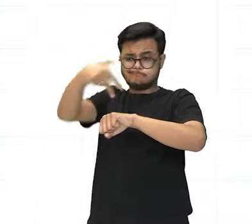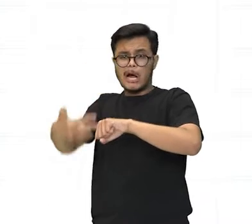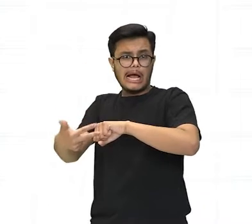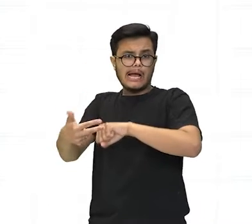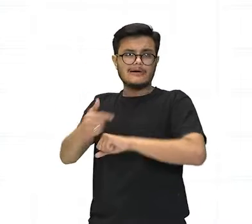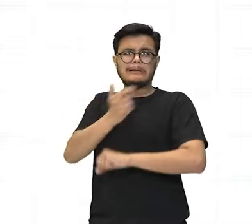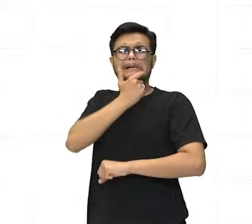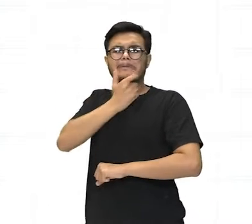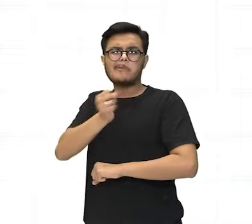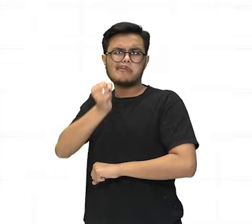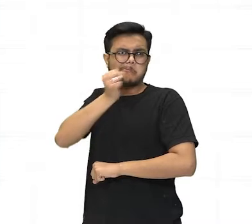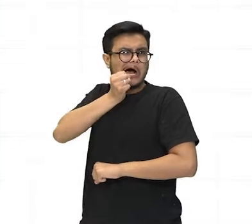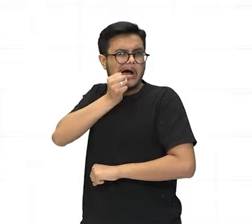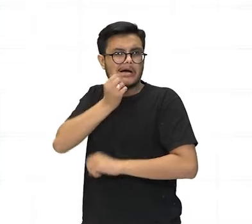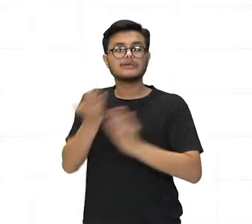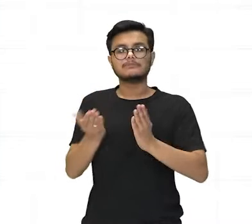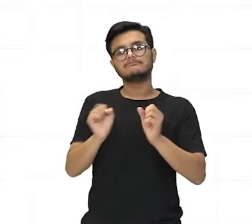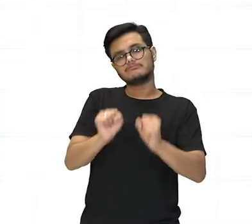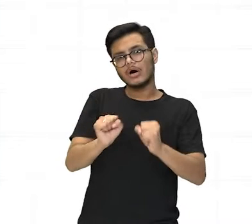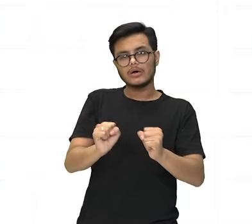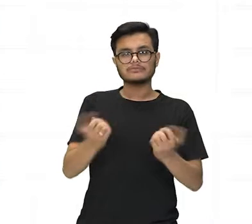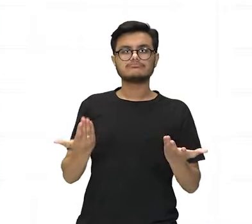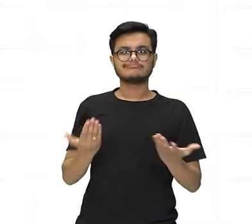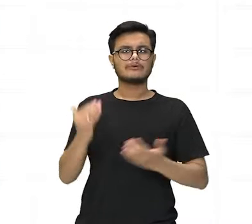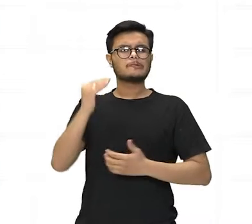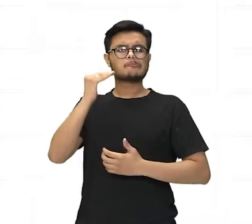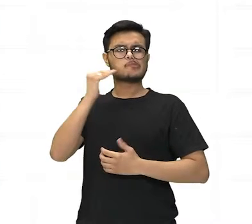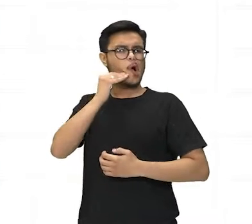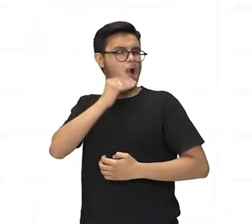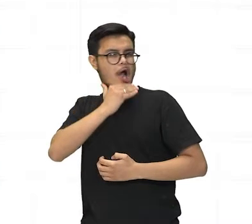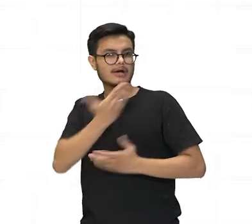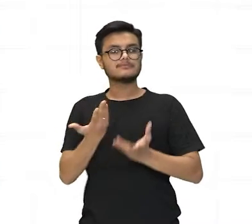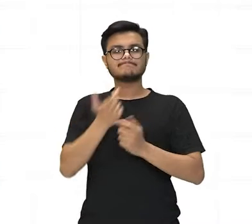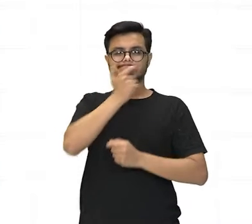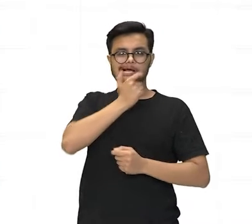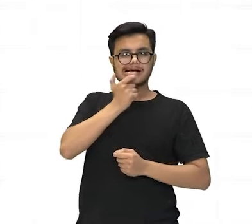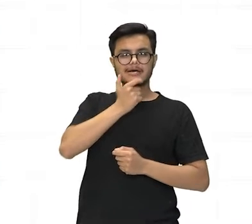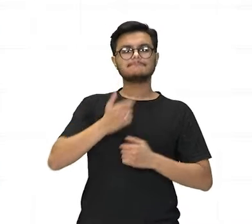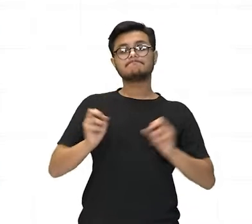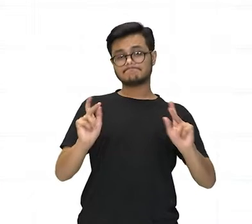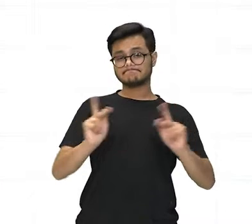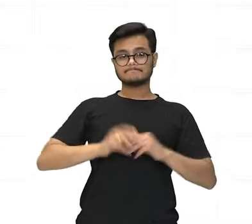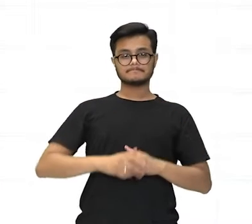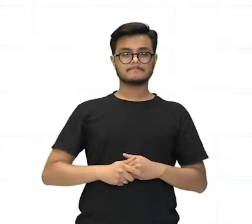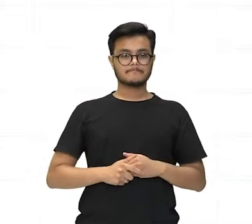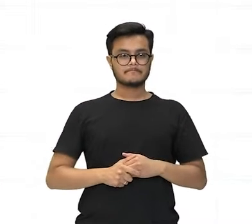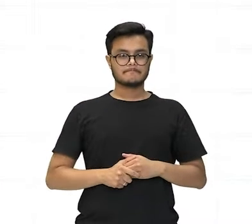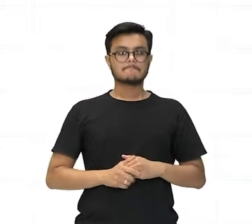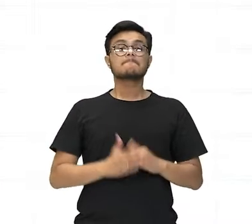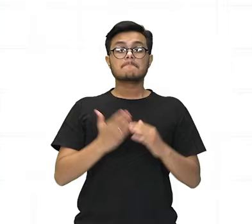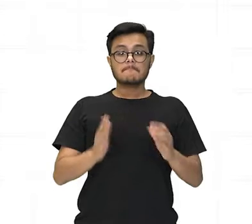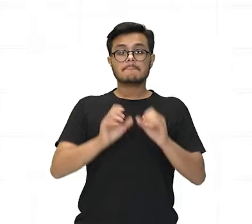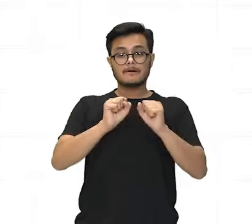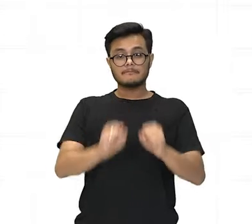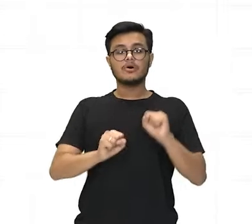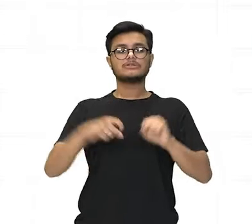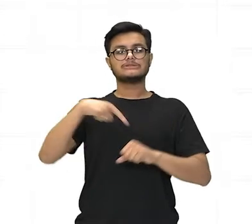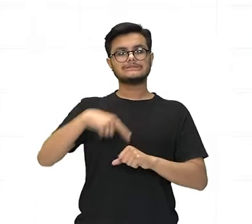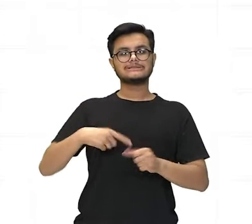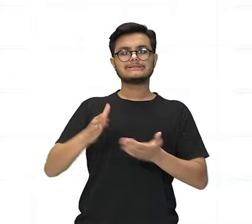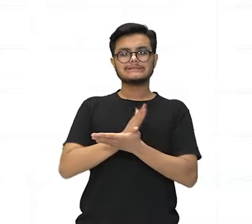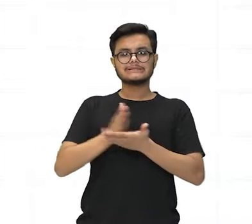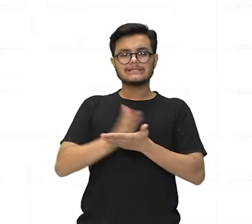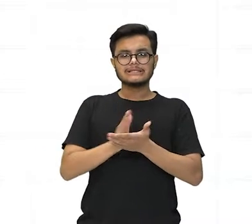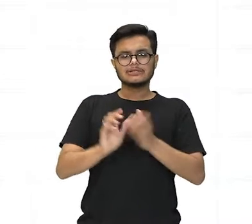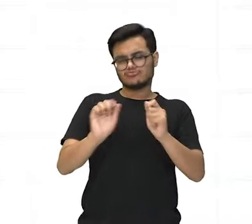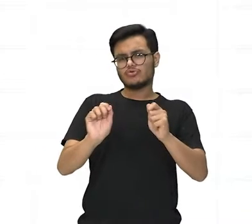nosso vídeo, né, que ocasionou o quê? Uma batida na boca, tá? Tais lesões podem resultar desde uma